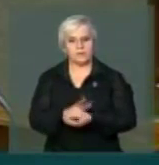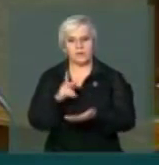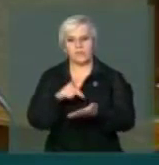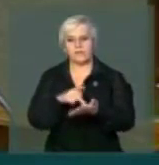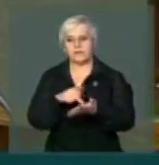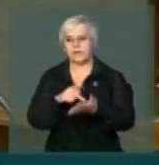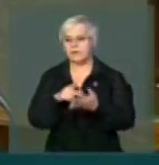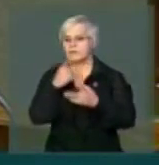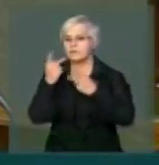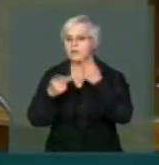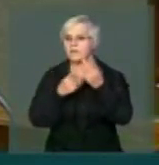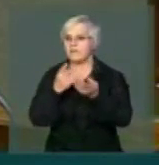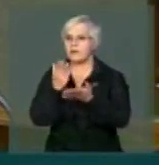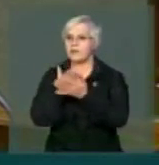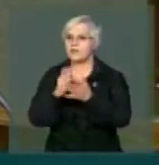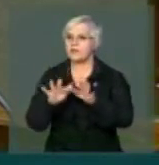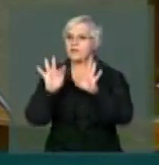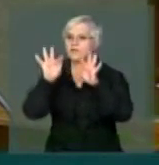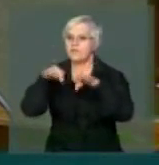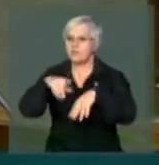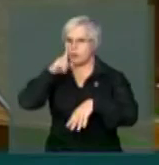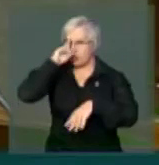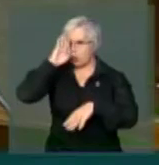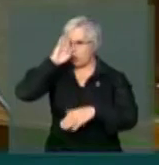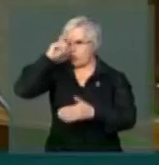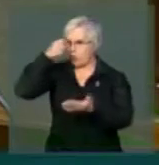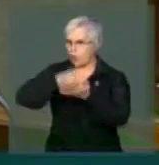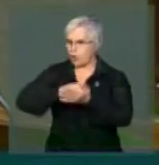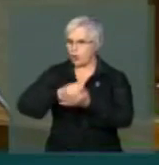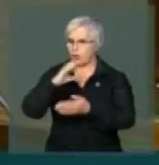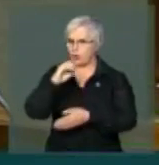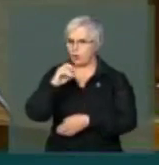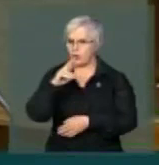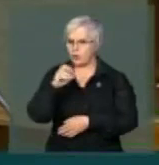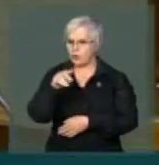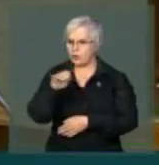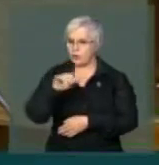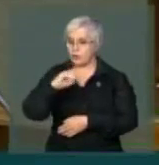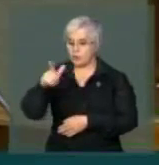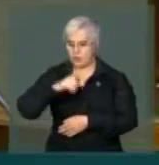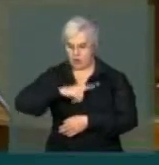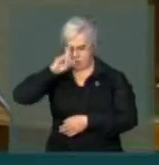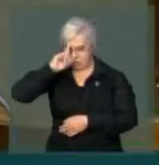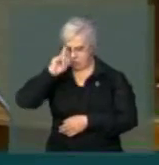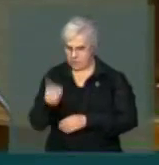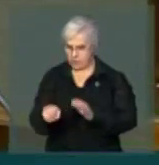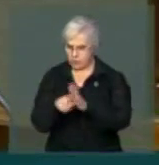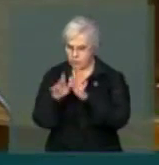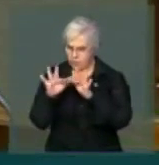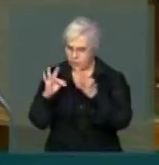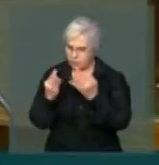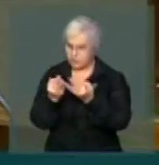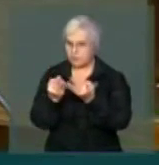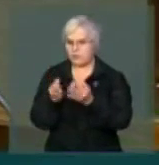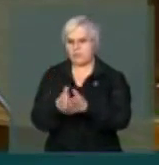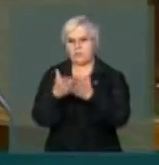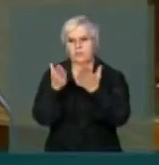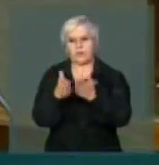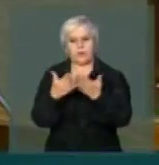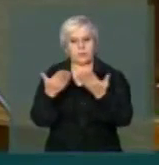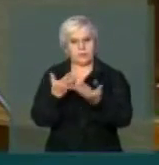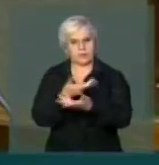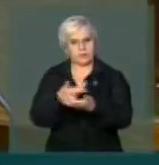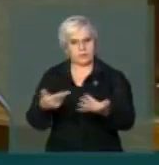decretando o fim de um modelo coronelista que tinha o poder sobre a vida e a morte dessas pessoas pobres